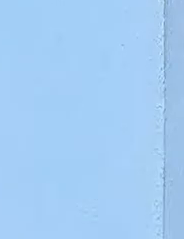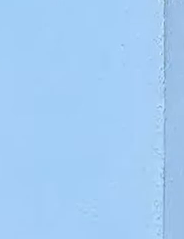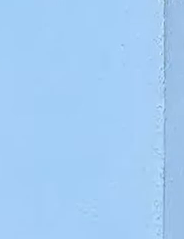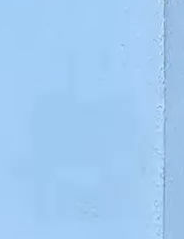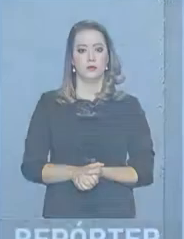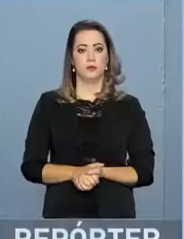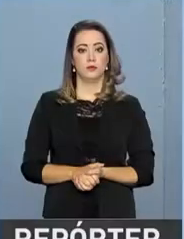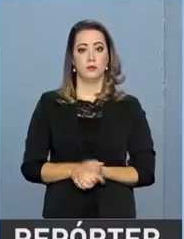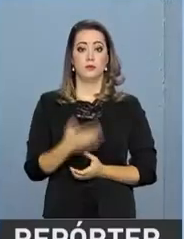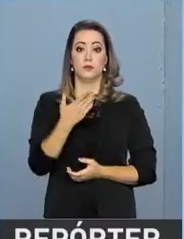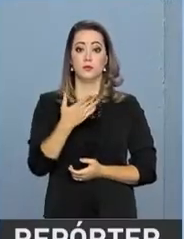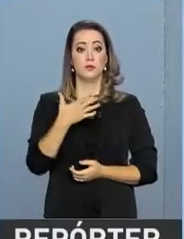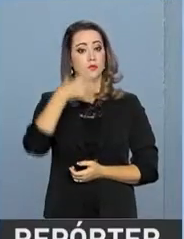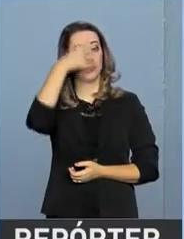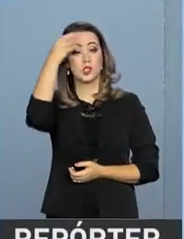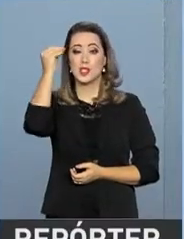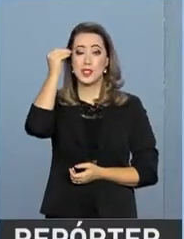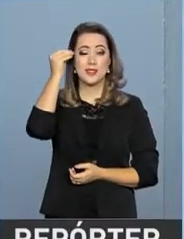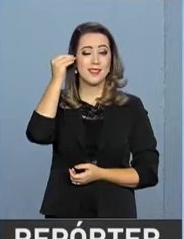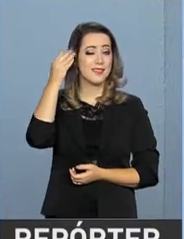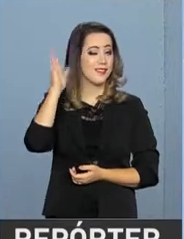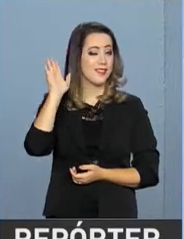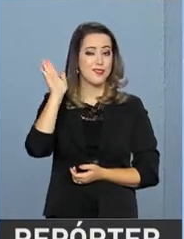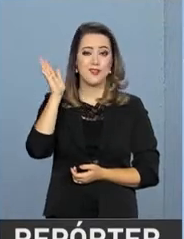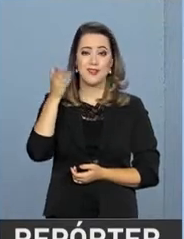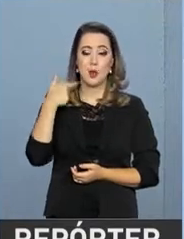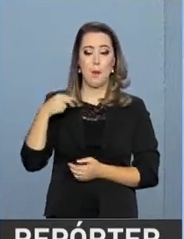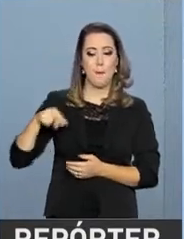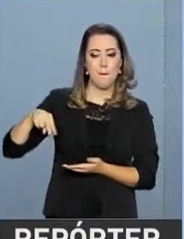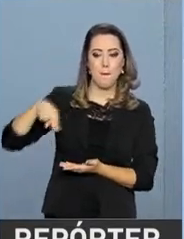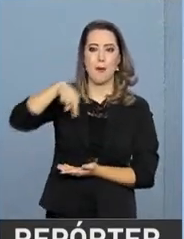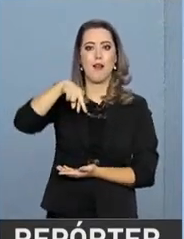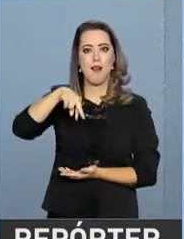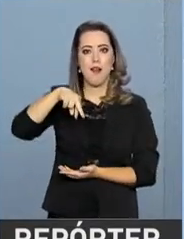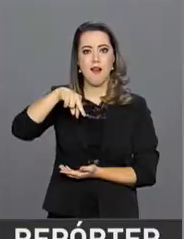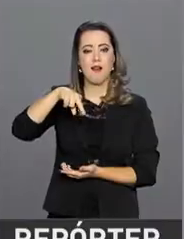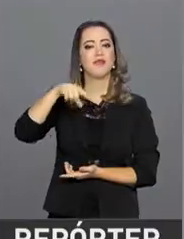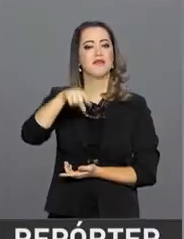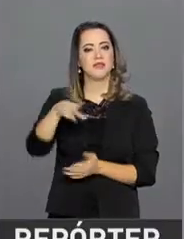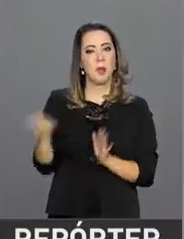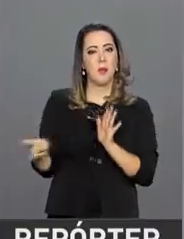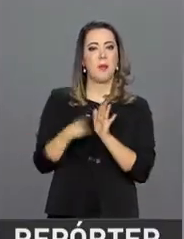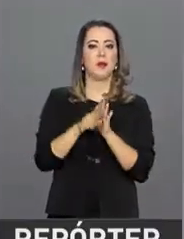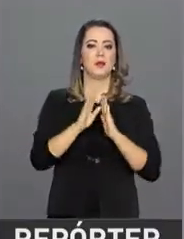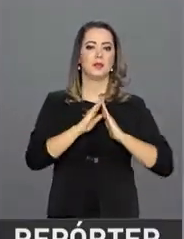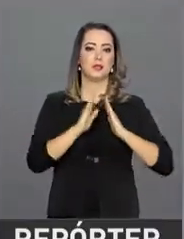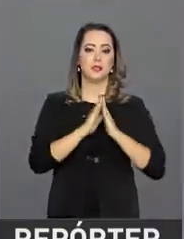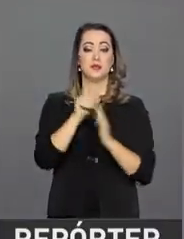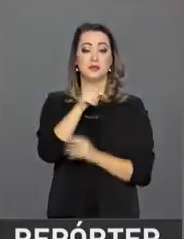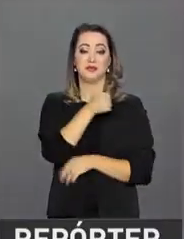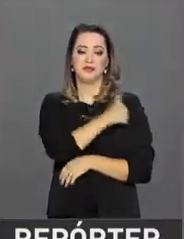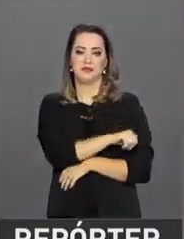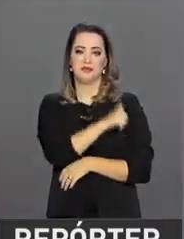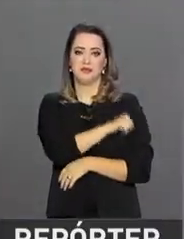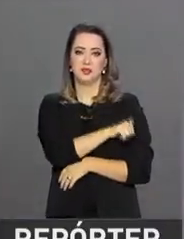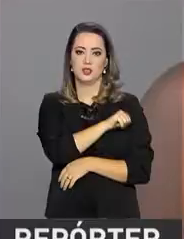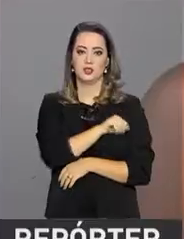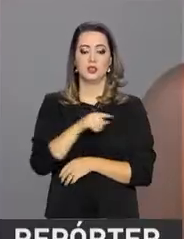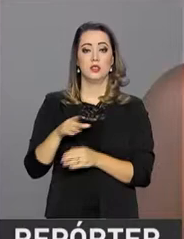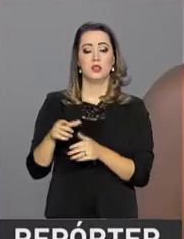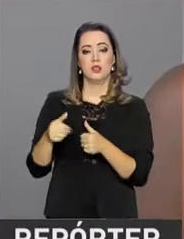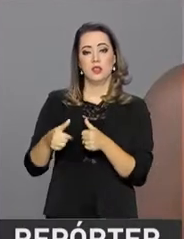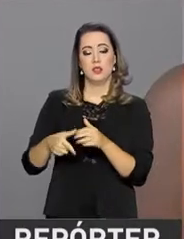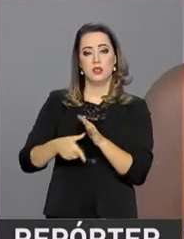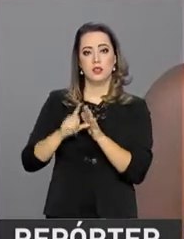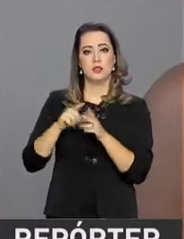luciano não vai esquecer tão cedo o primeiro passo dentro da casa própria o carioca de 56 anos morava de favor na